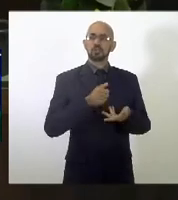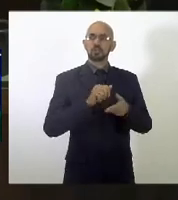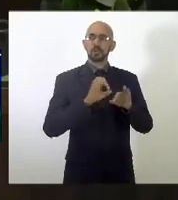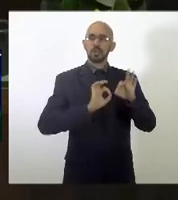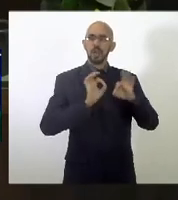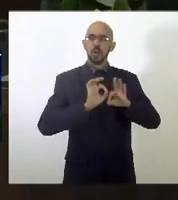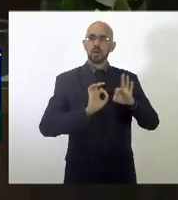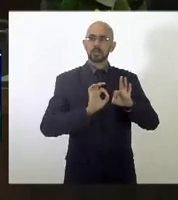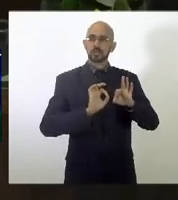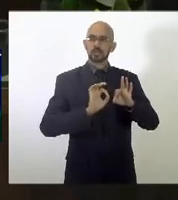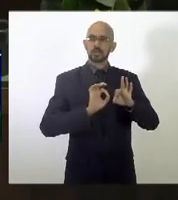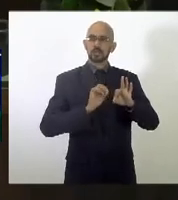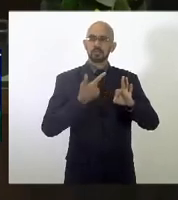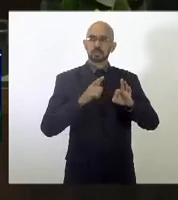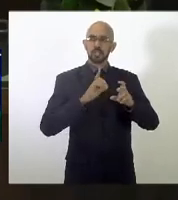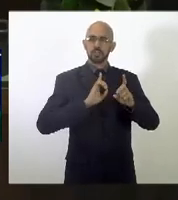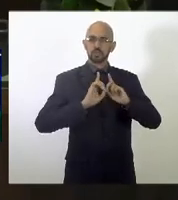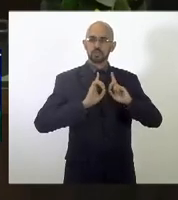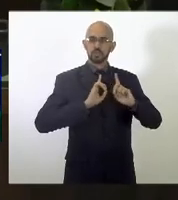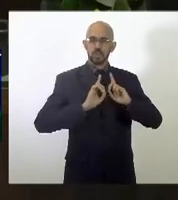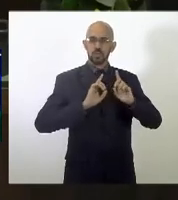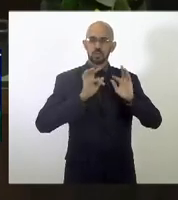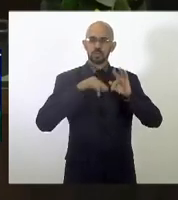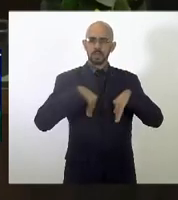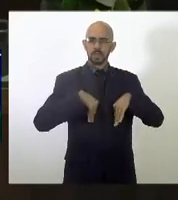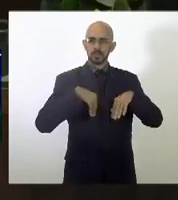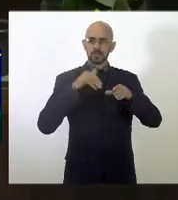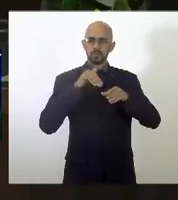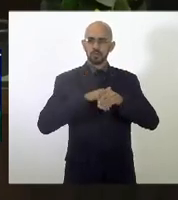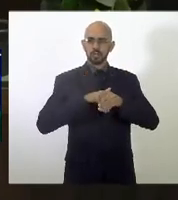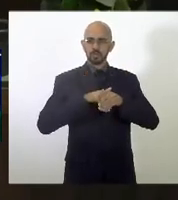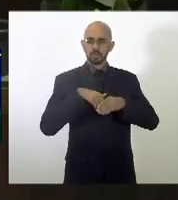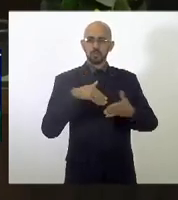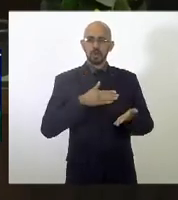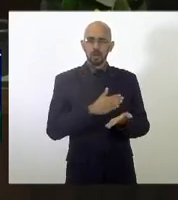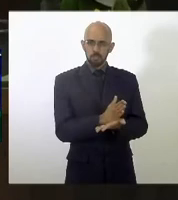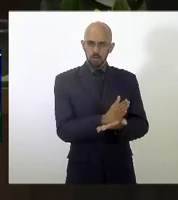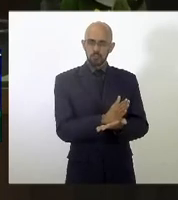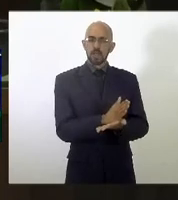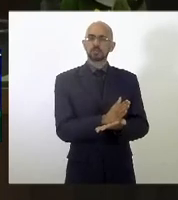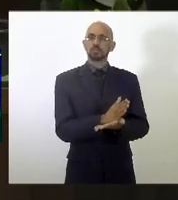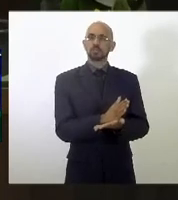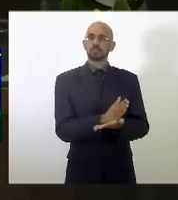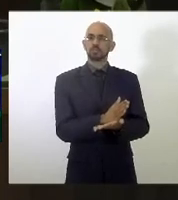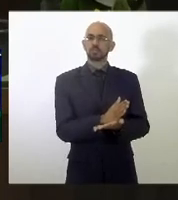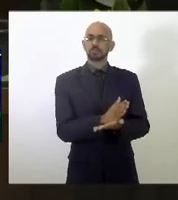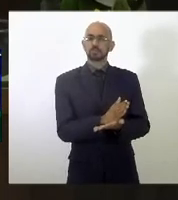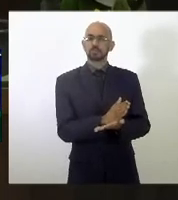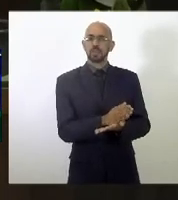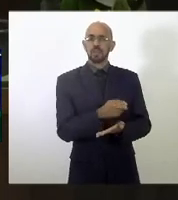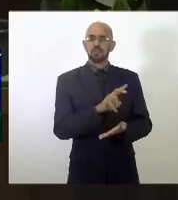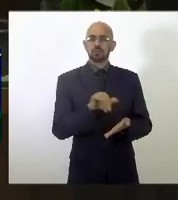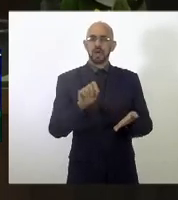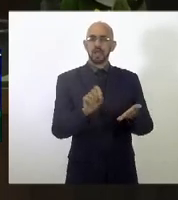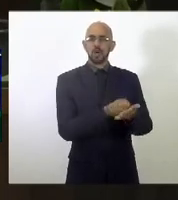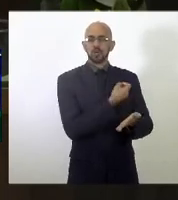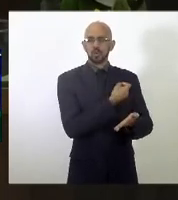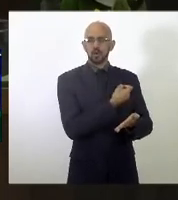Em discussão, não havendo quem queira discutir, encerrada a discussão. Em votação, os senhores que aprovam, permaneçam como estão aprovados. Vai a